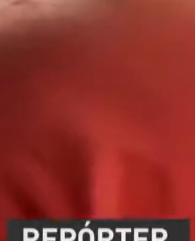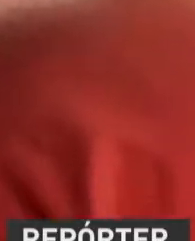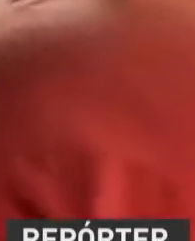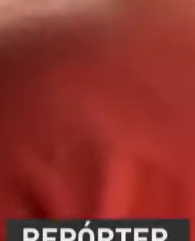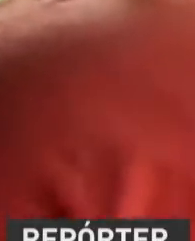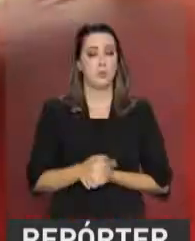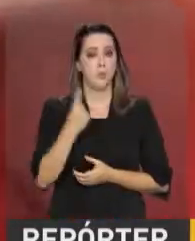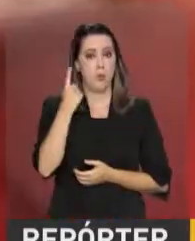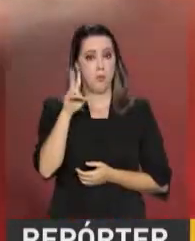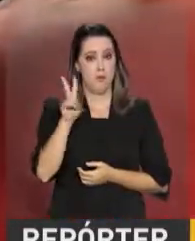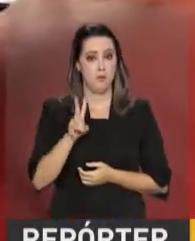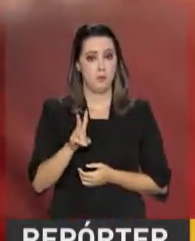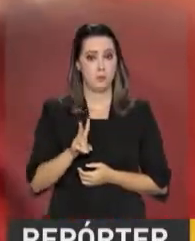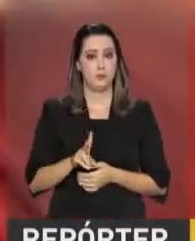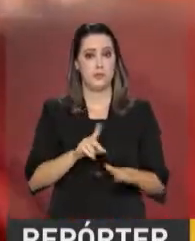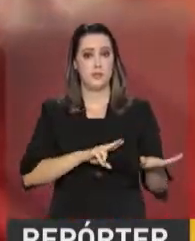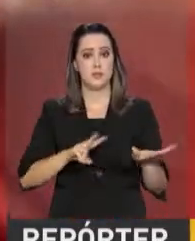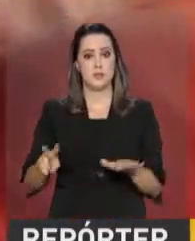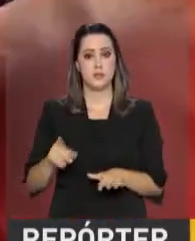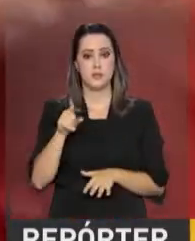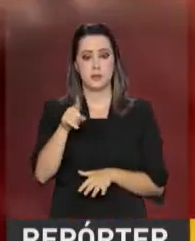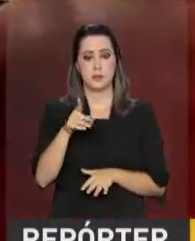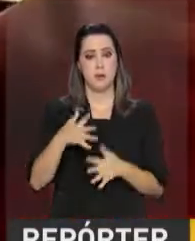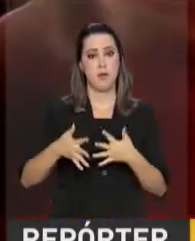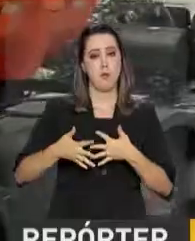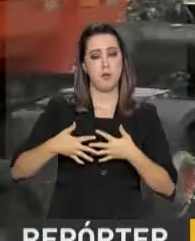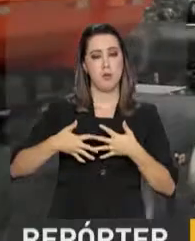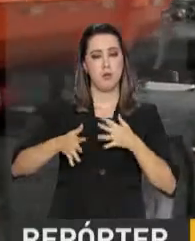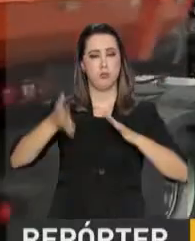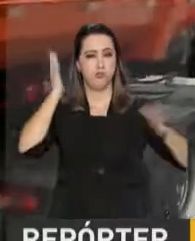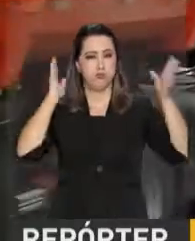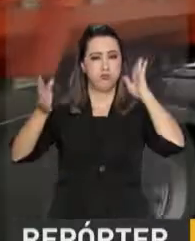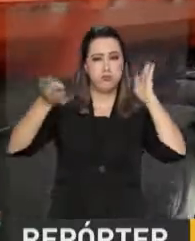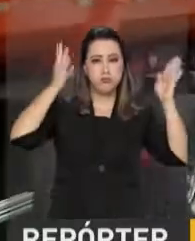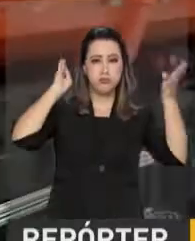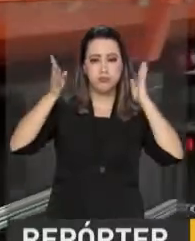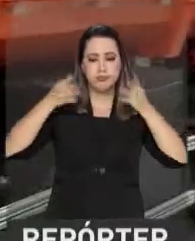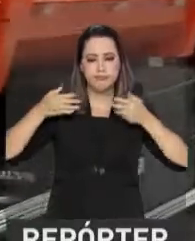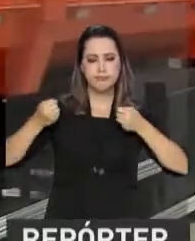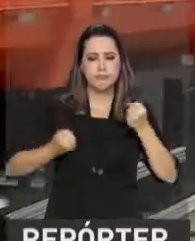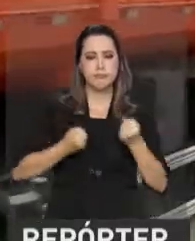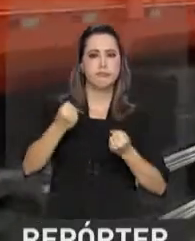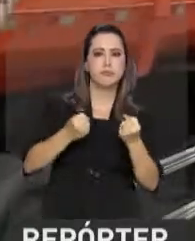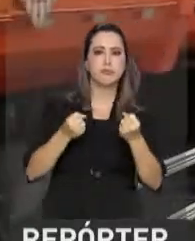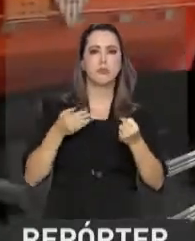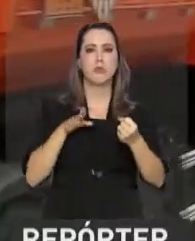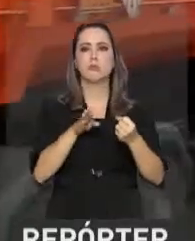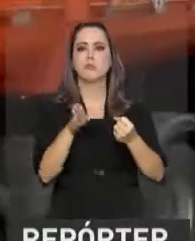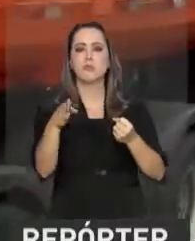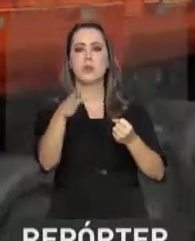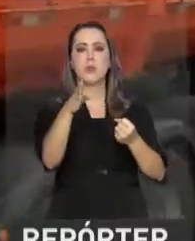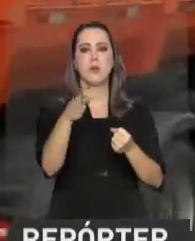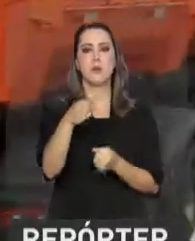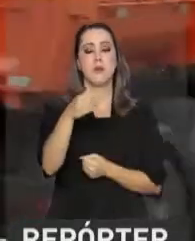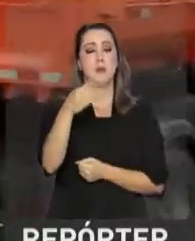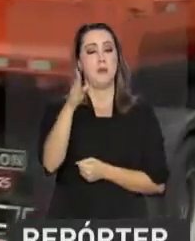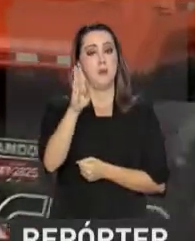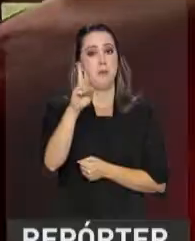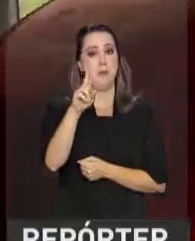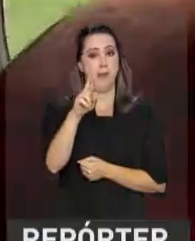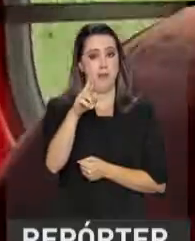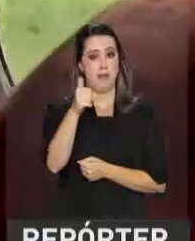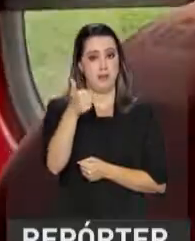Pelo menos uma vez por semana, o caminhoneiro Isaías precisa dirigir pela BR-116, conhecida como Regis